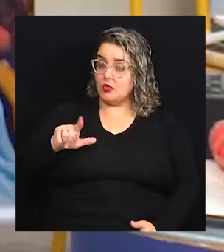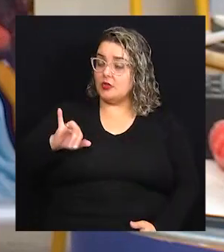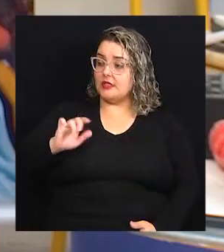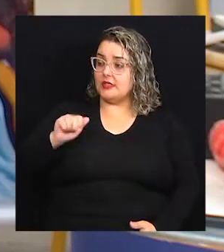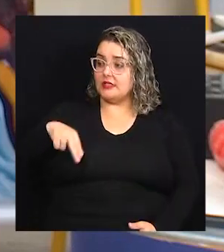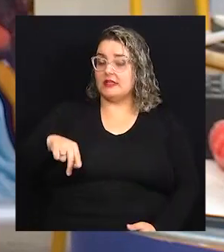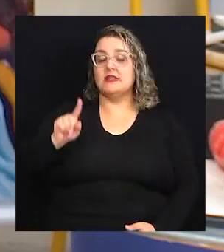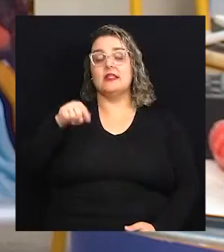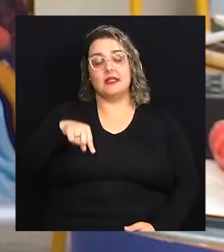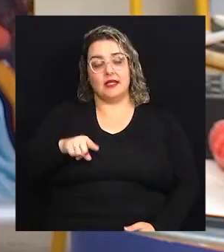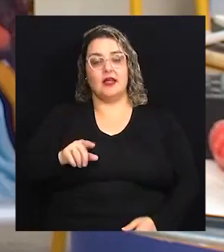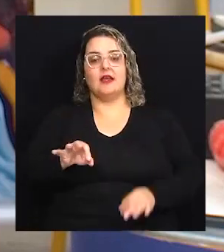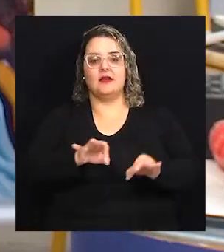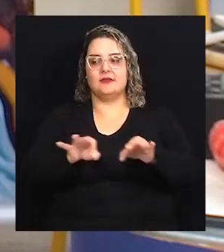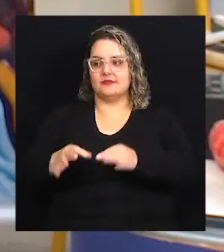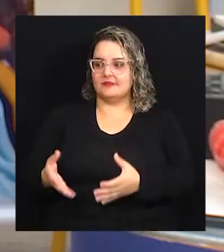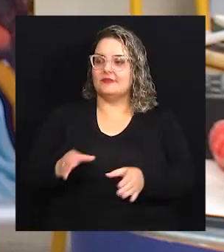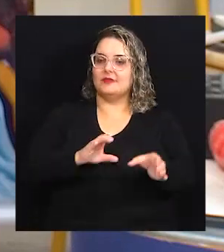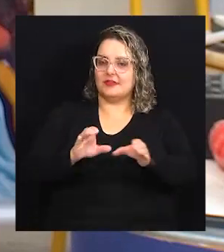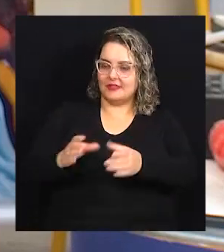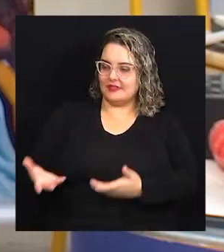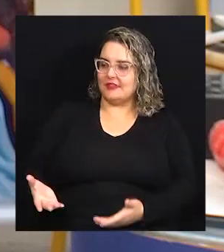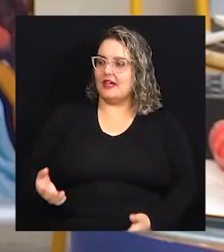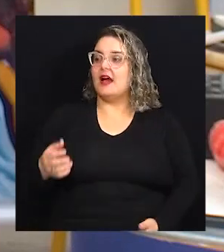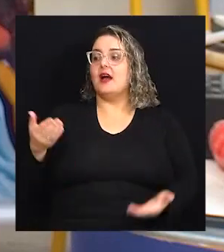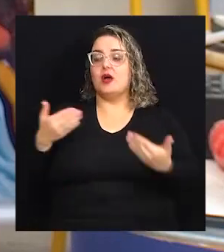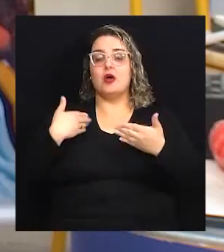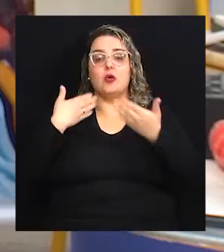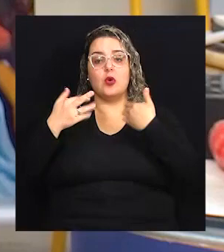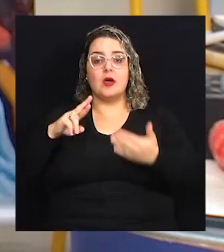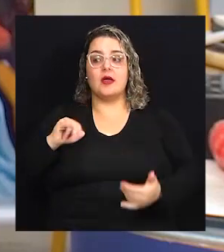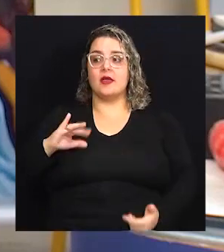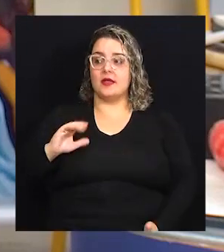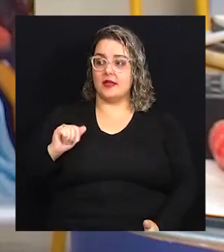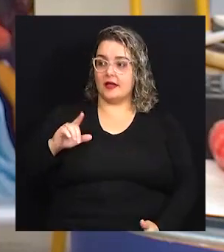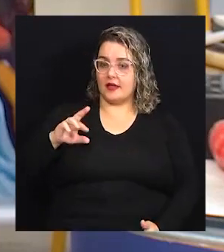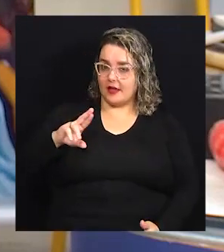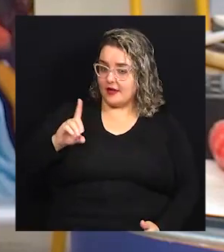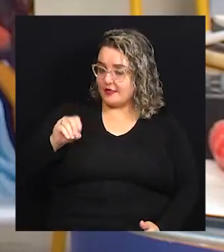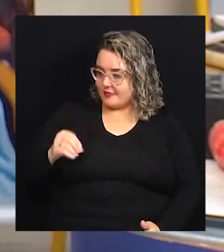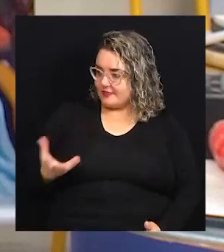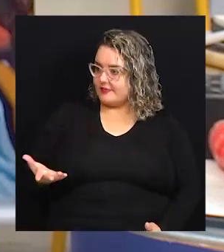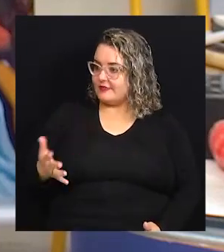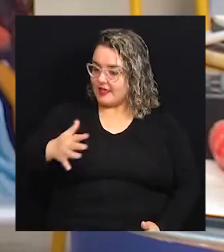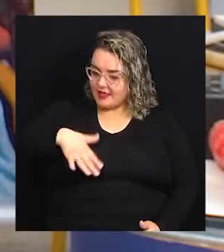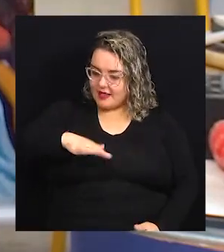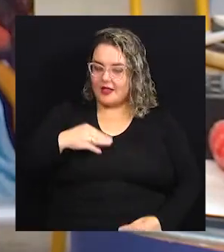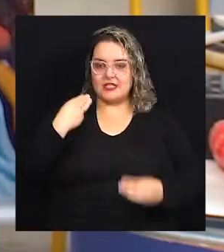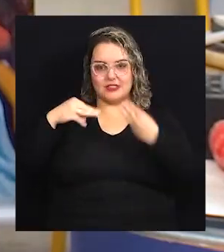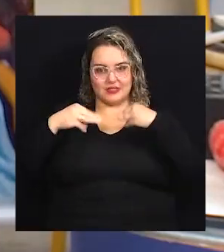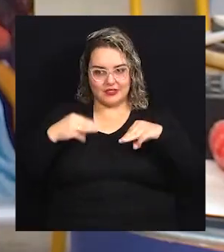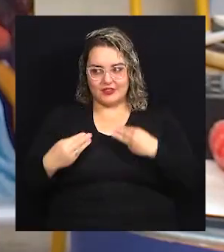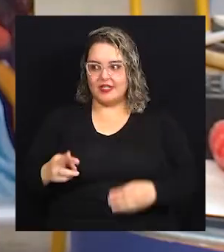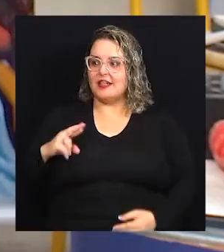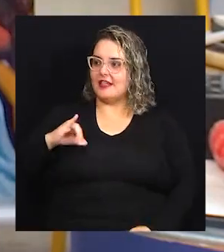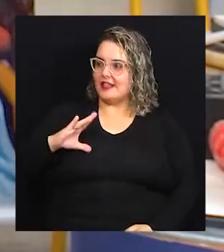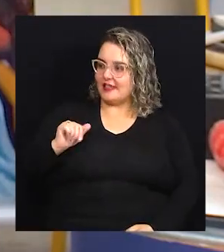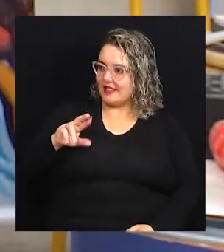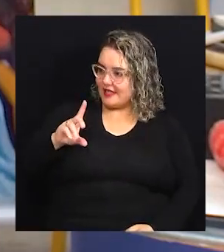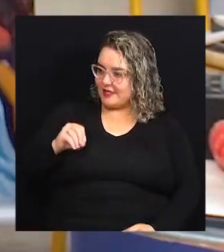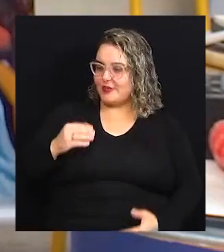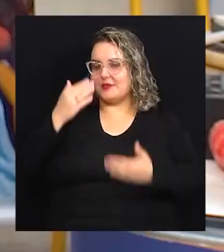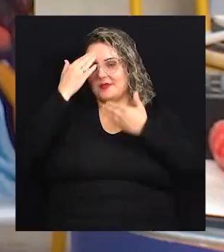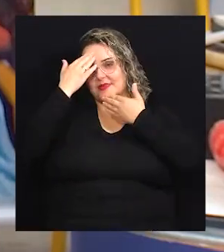Juliana, que é coordenadora, e agora a gente vai falar com o Ricardo dos Reis Lucas, educador social da área de